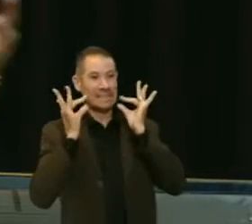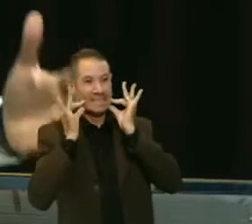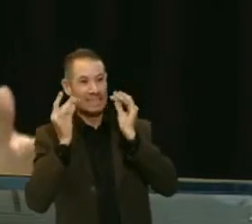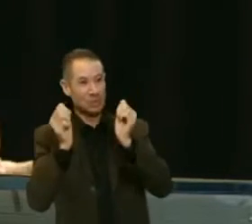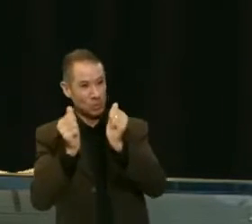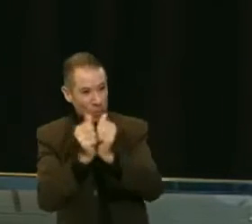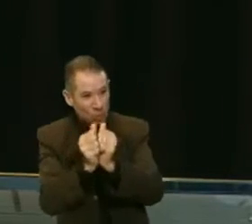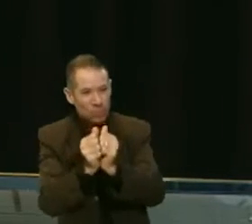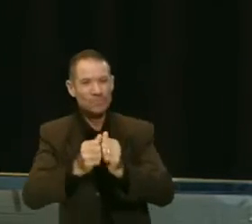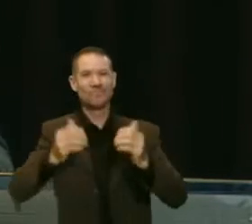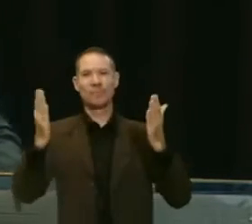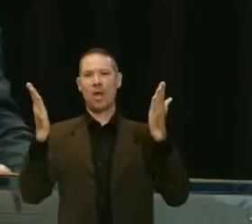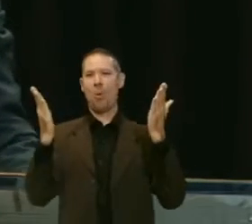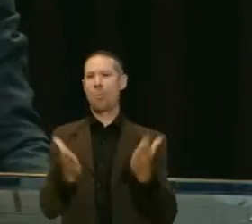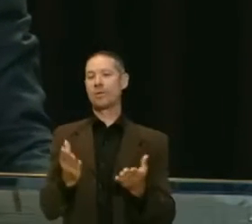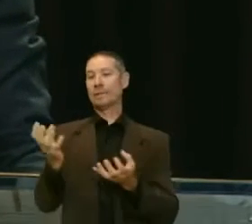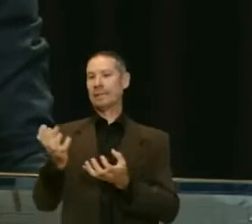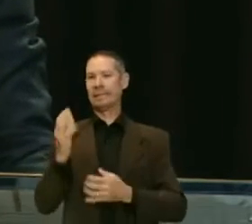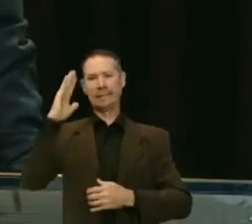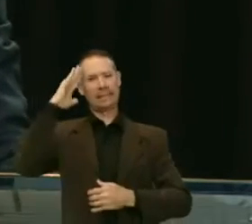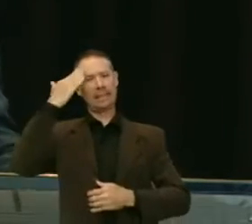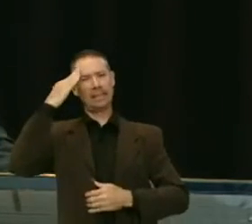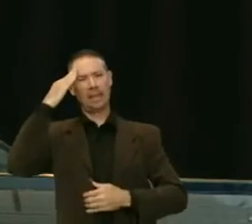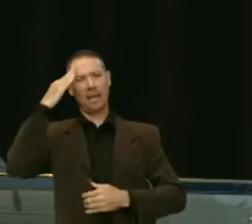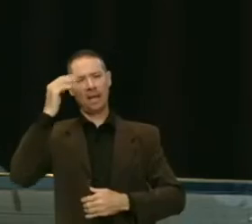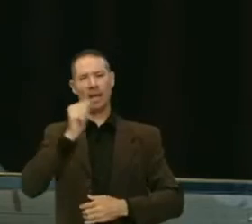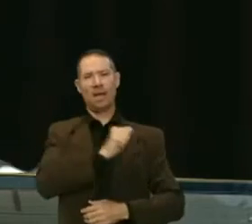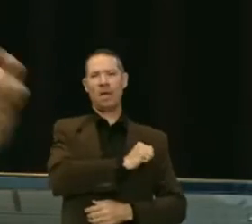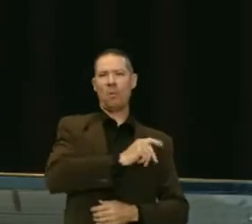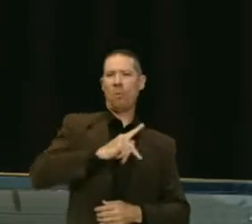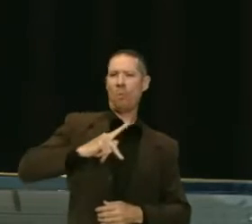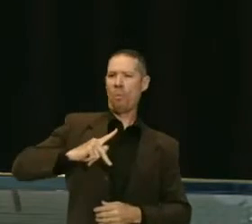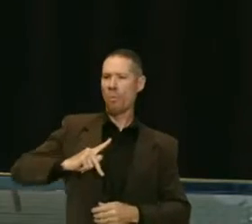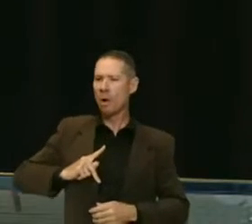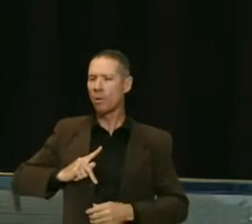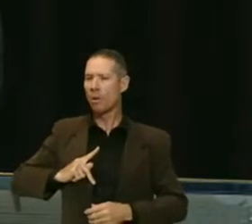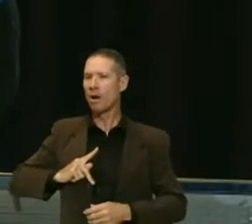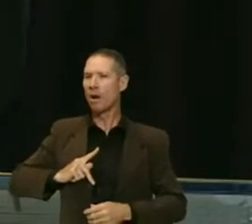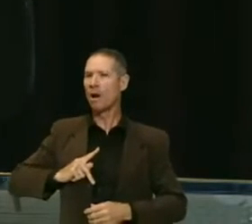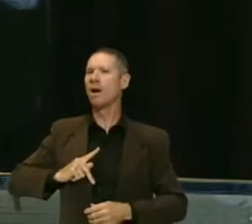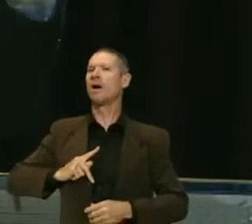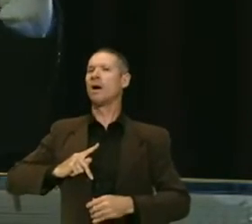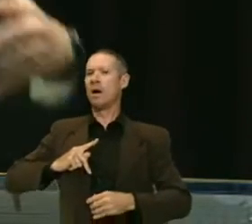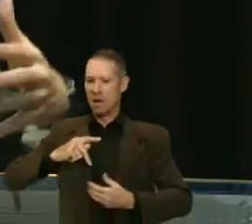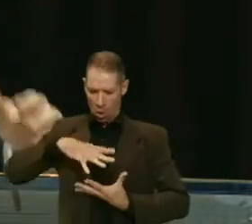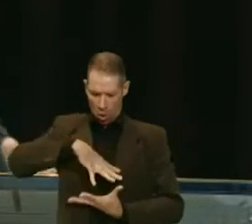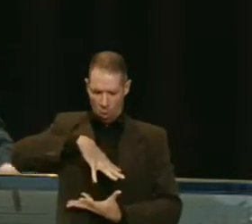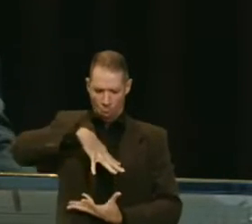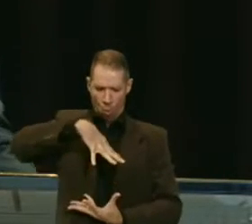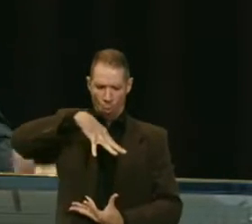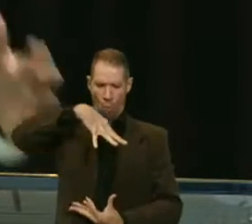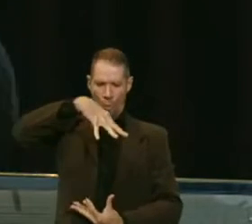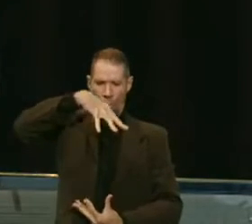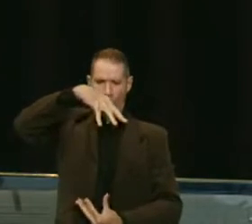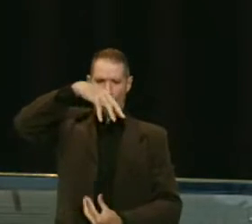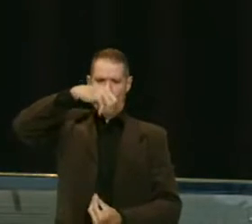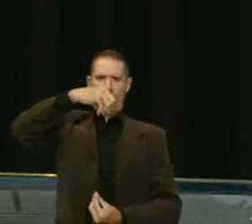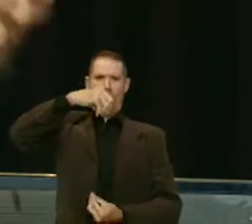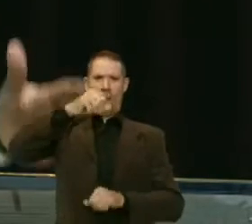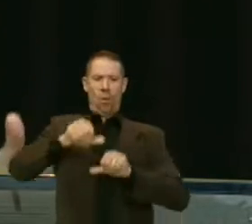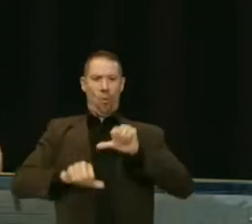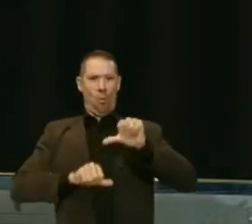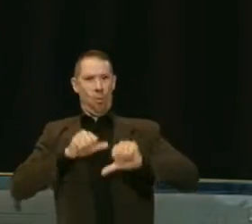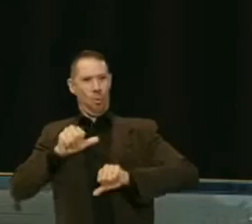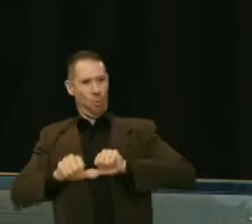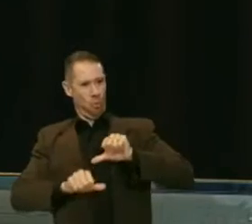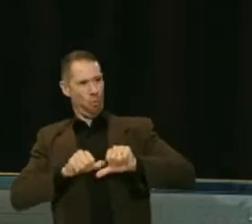Hoje eu queria entender como a oração de Paulo trouxe cura para a sua alma. Hoje eu queria